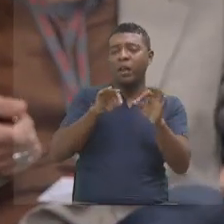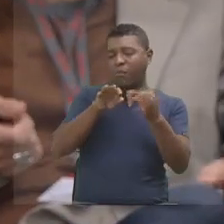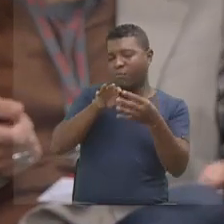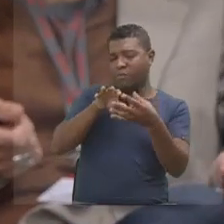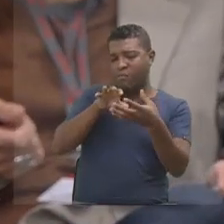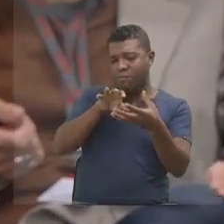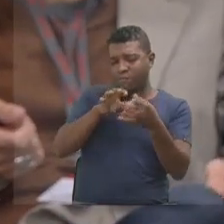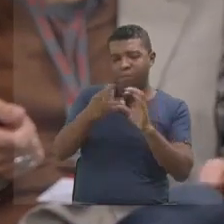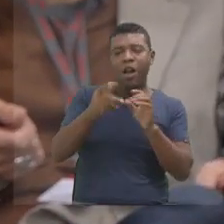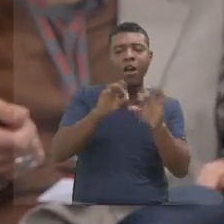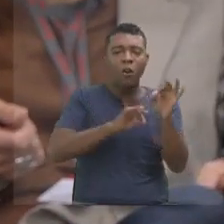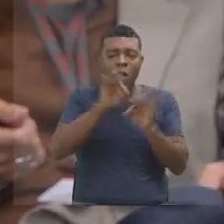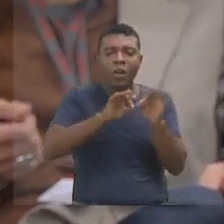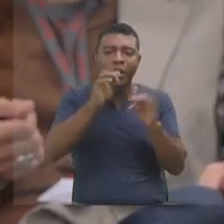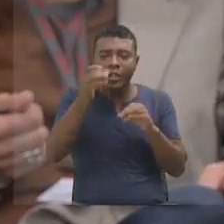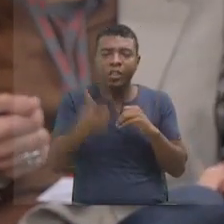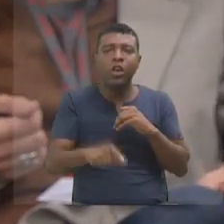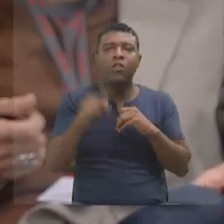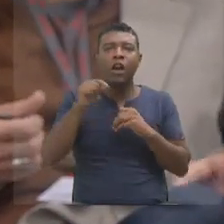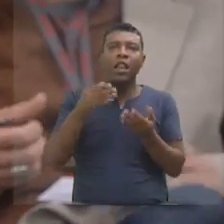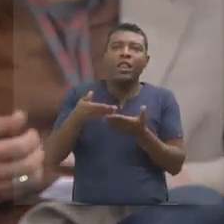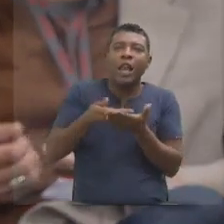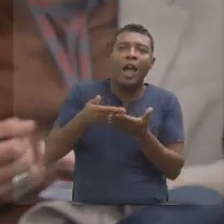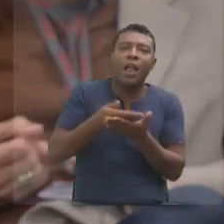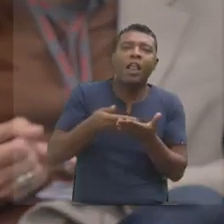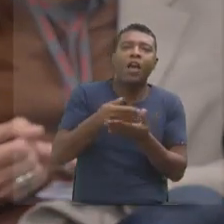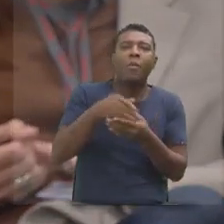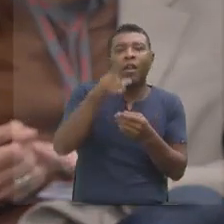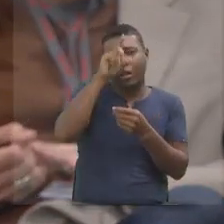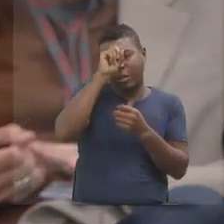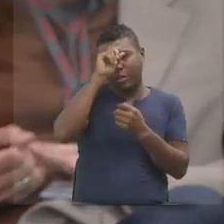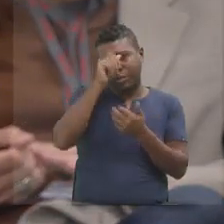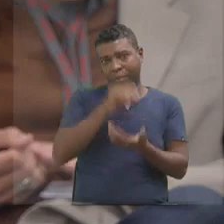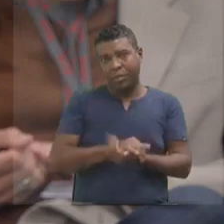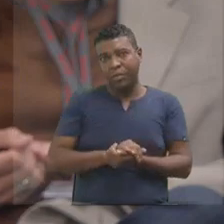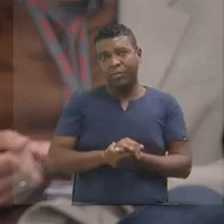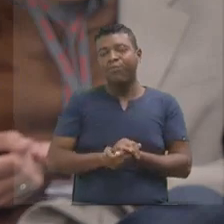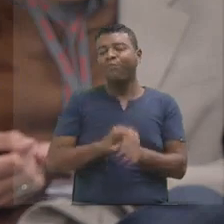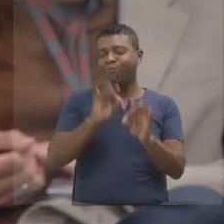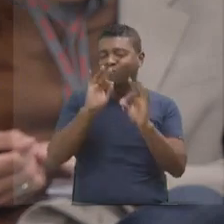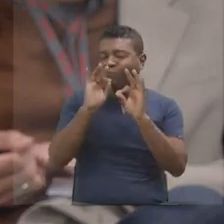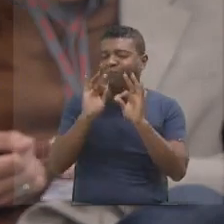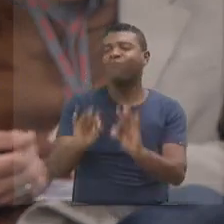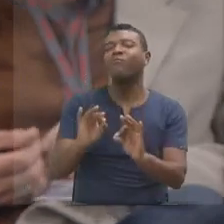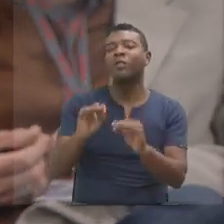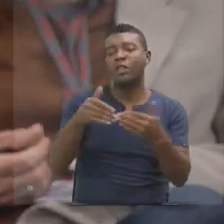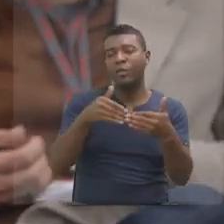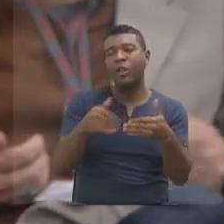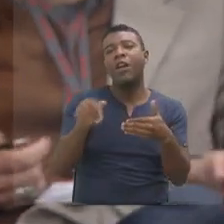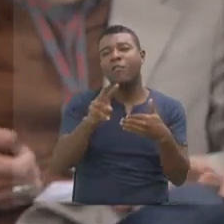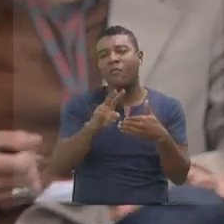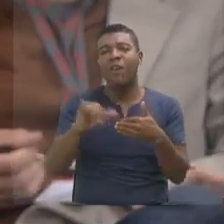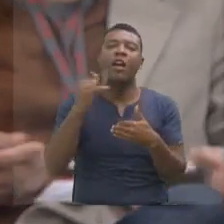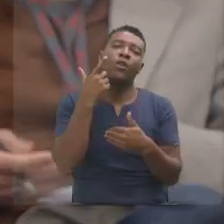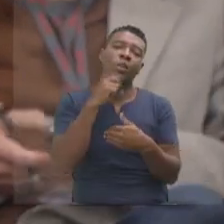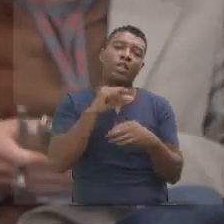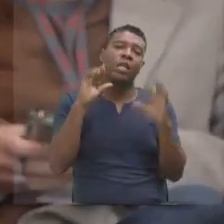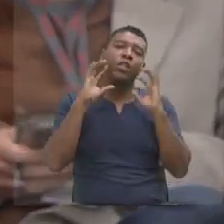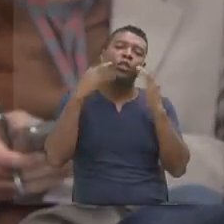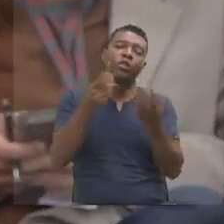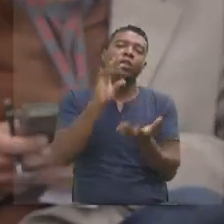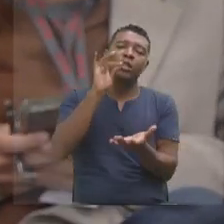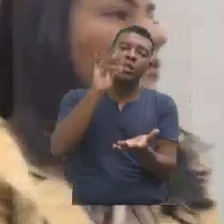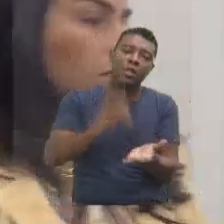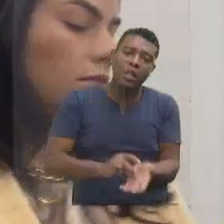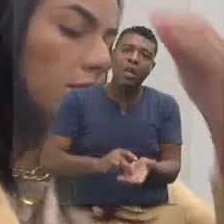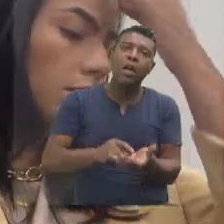porta de entrada tratamento definitivo hospitalar e certamente nós iremos achar uma solução viável